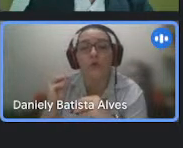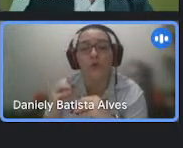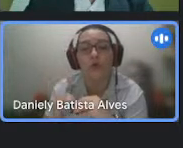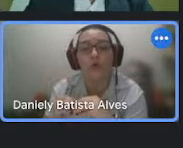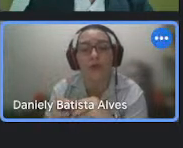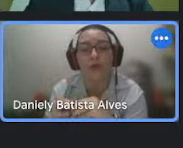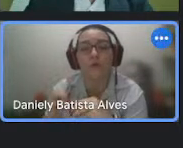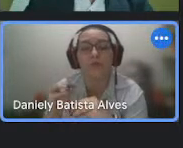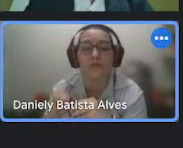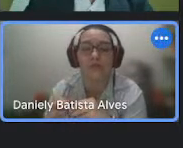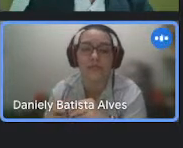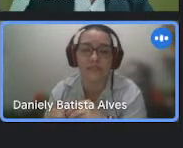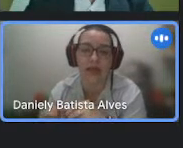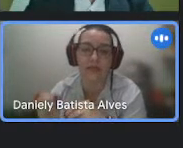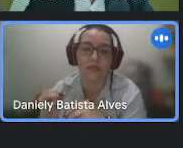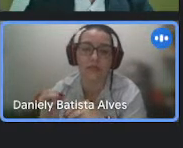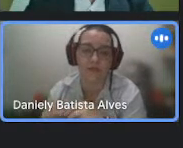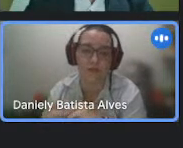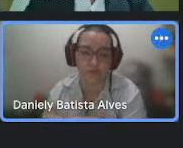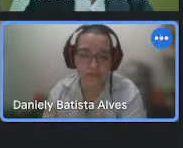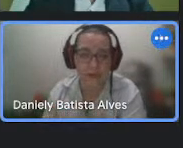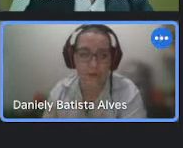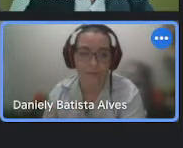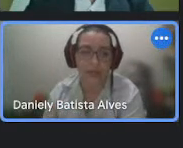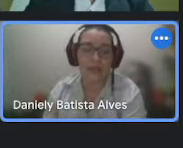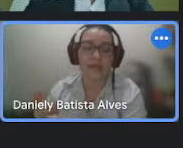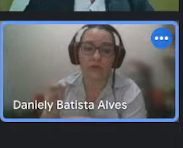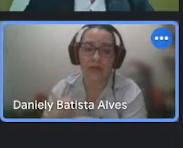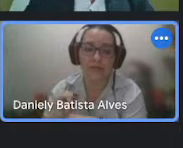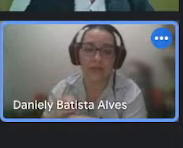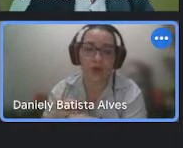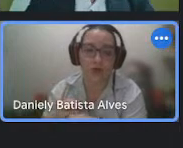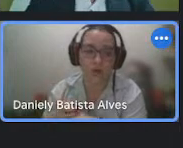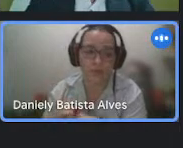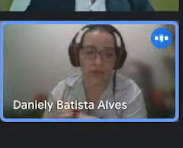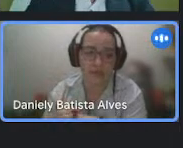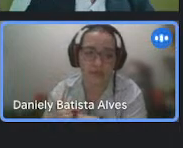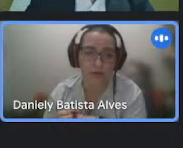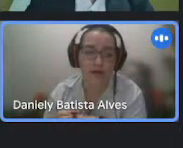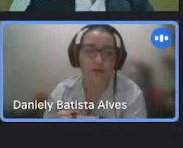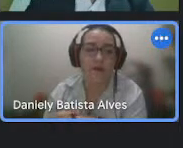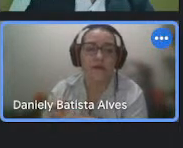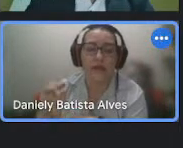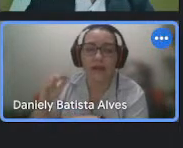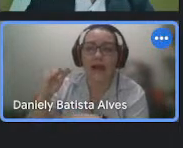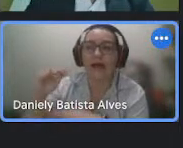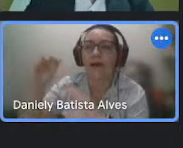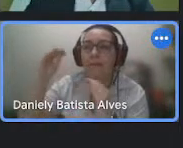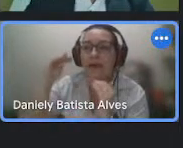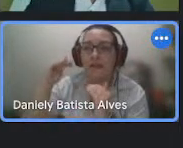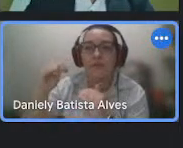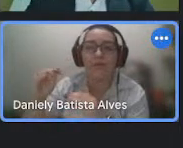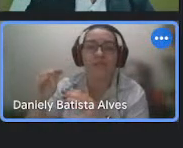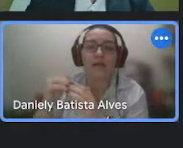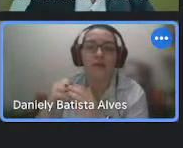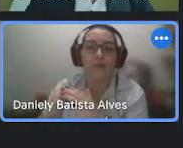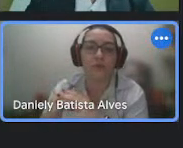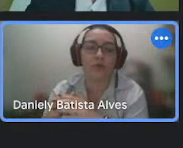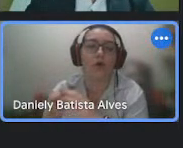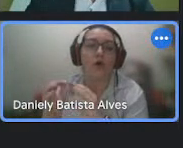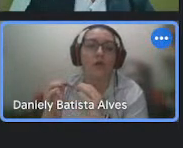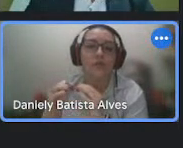os documentos necessários para a submissão. Então, nessa norma operacional, tem lá para a submissão